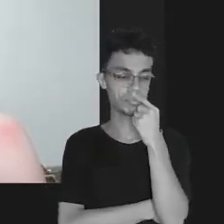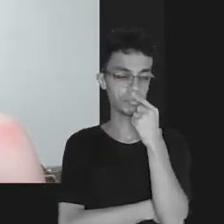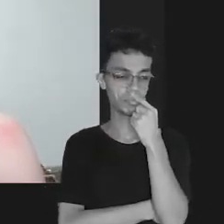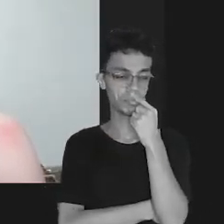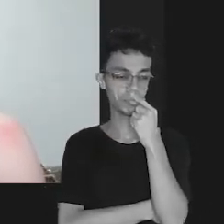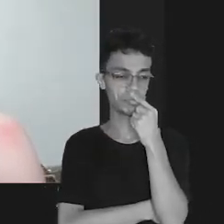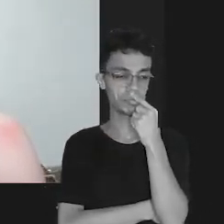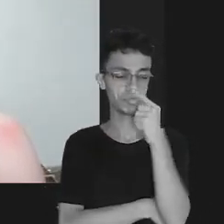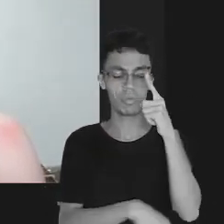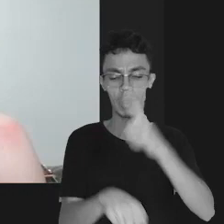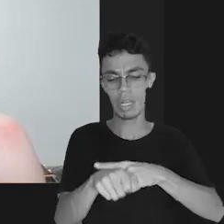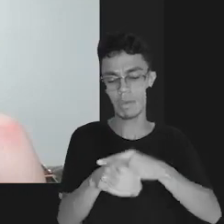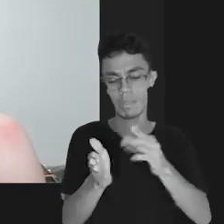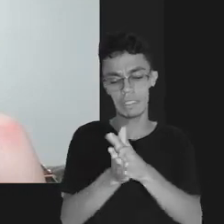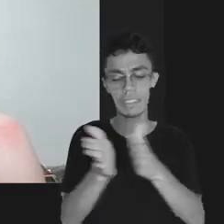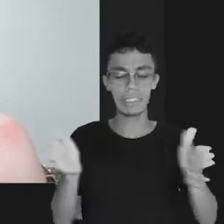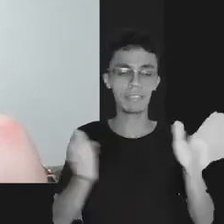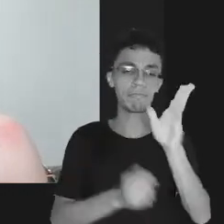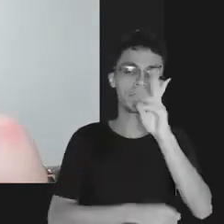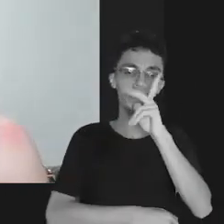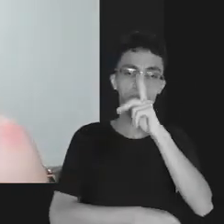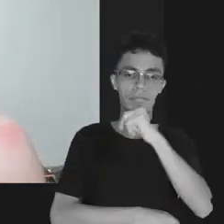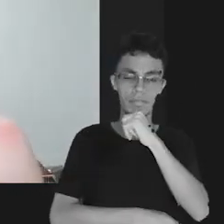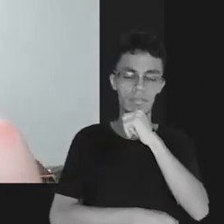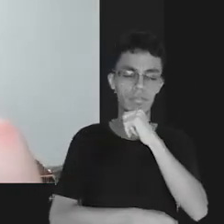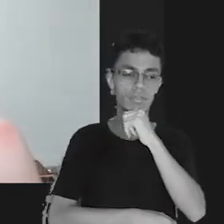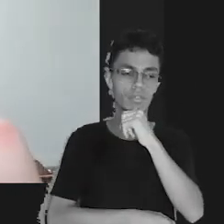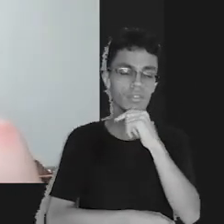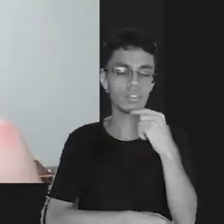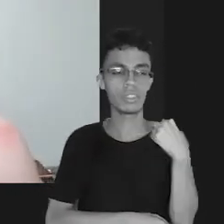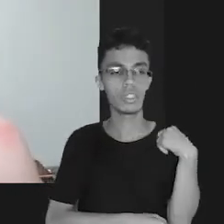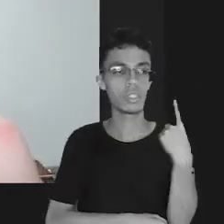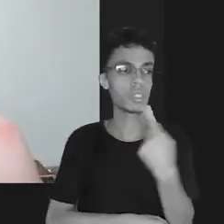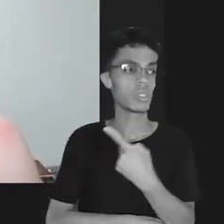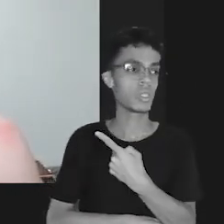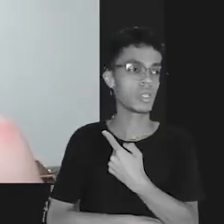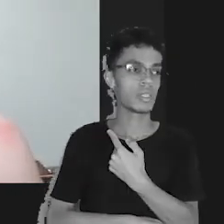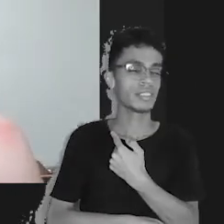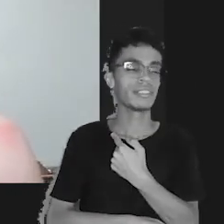é? É o que demora. É o que nos